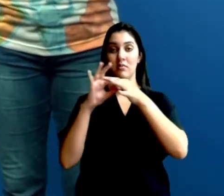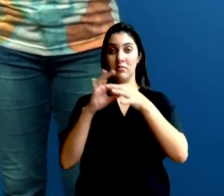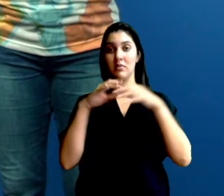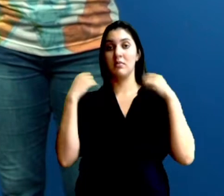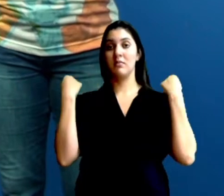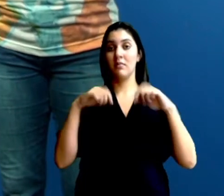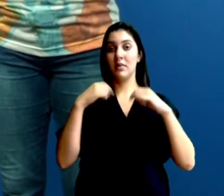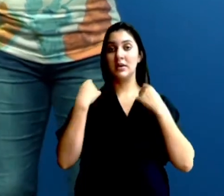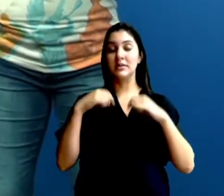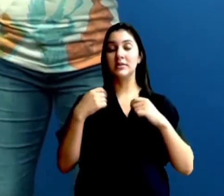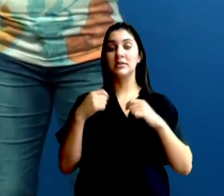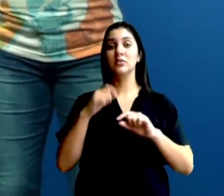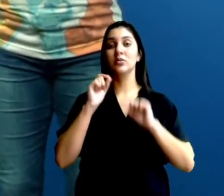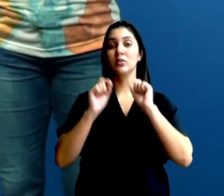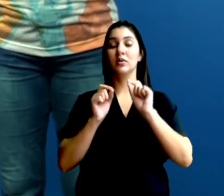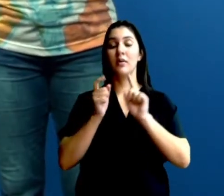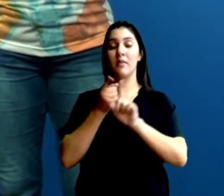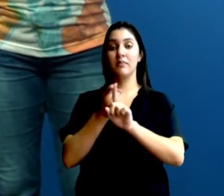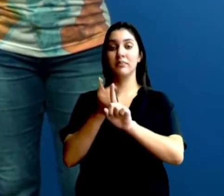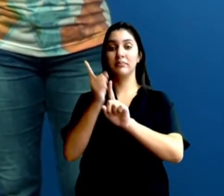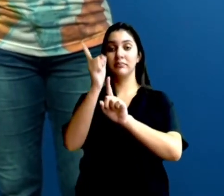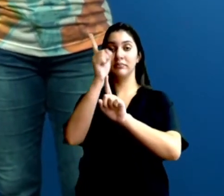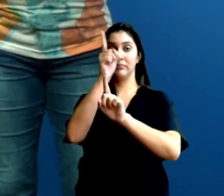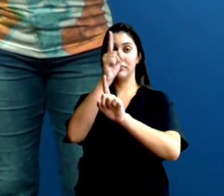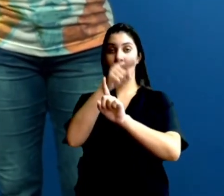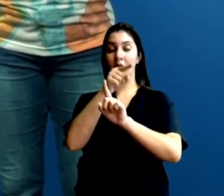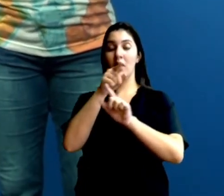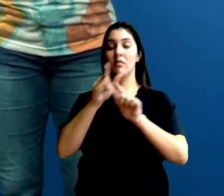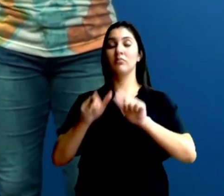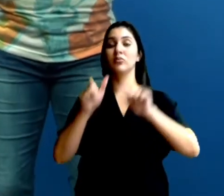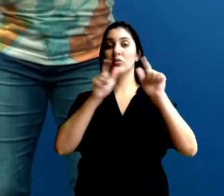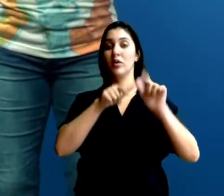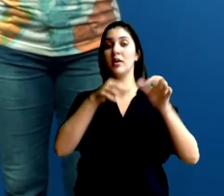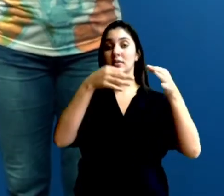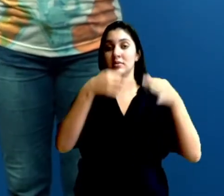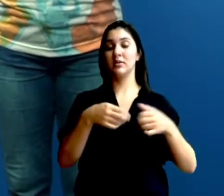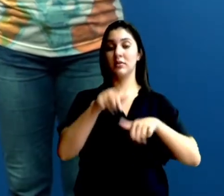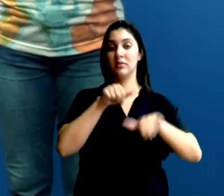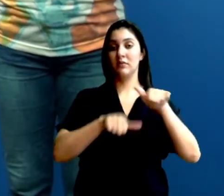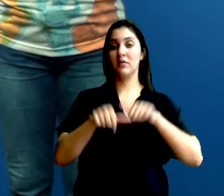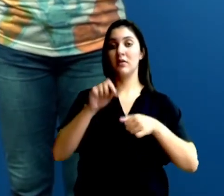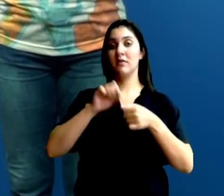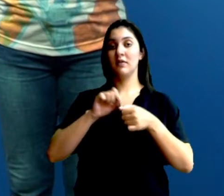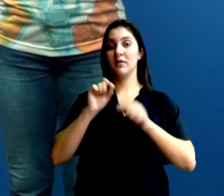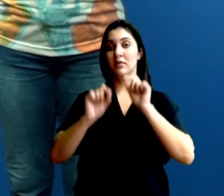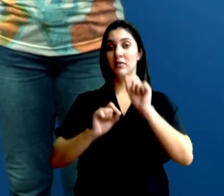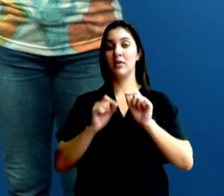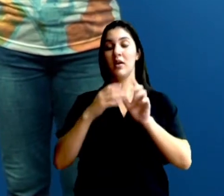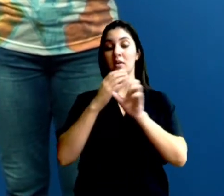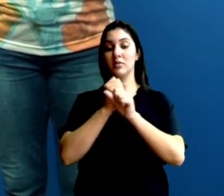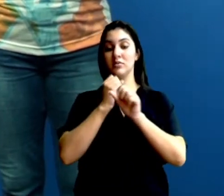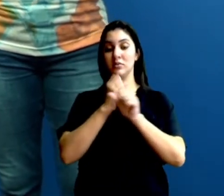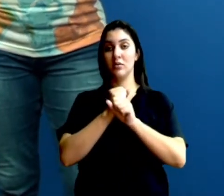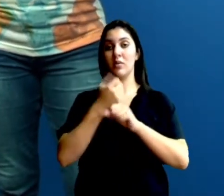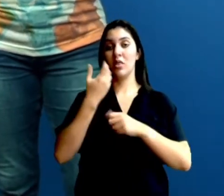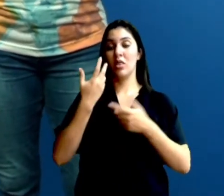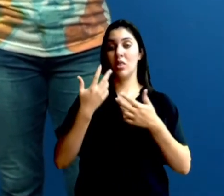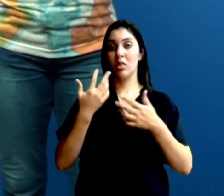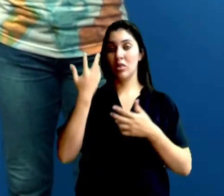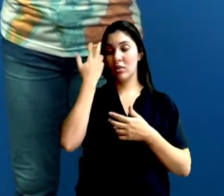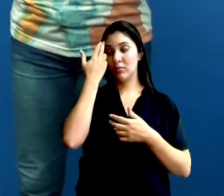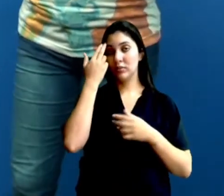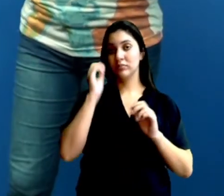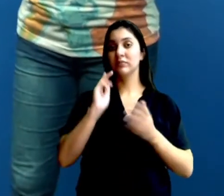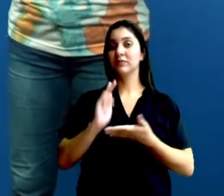eu preciso transferir para a ordem correta essa transformação e fazer a conta normal.